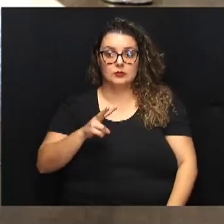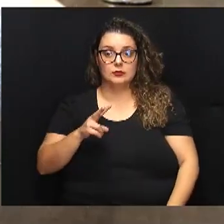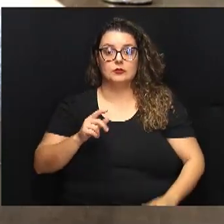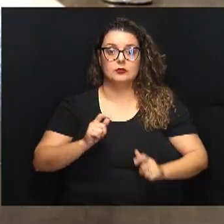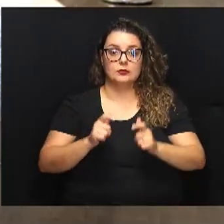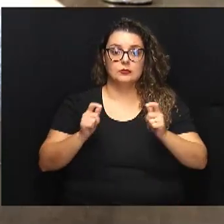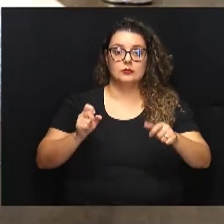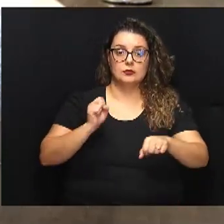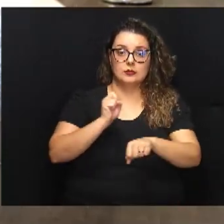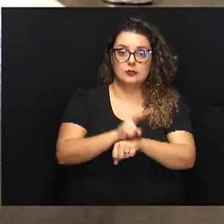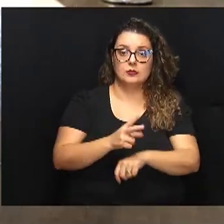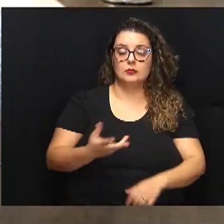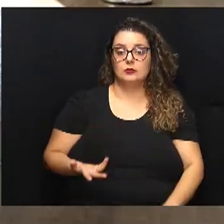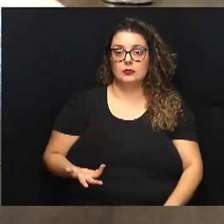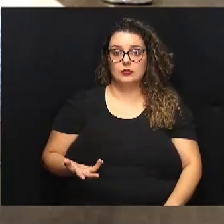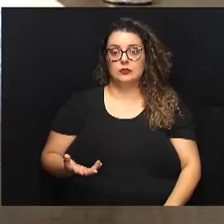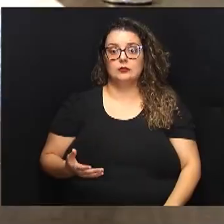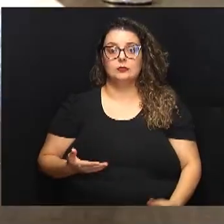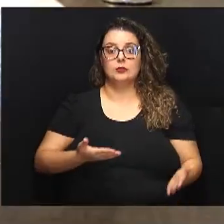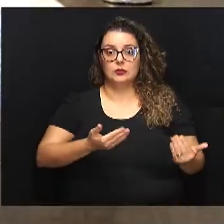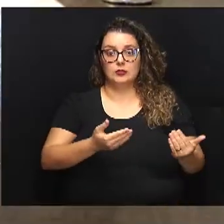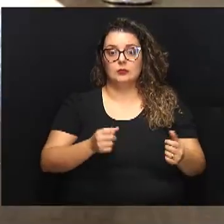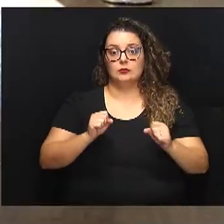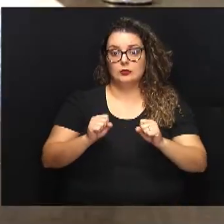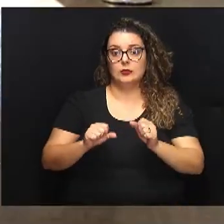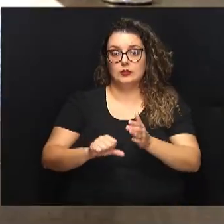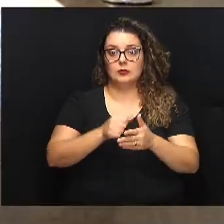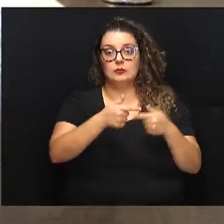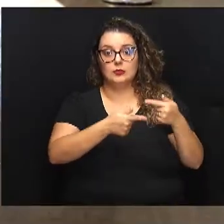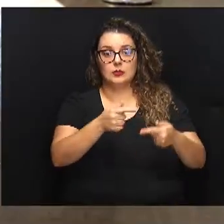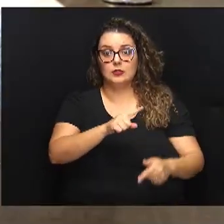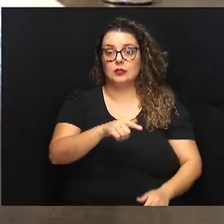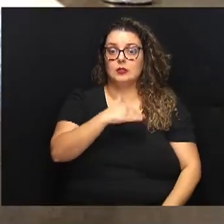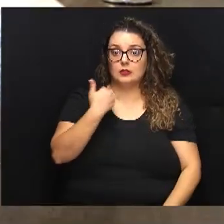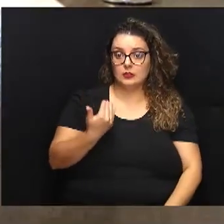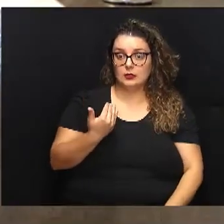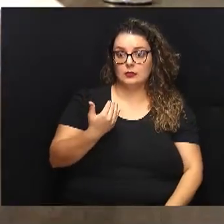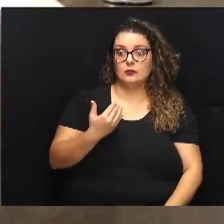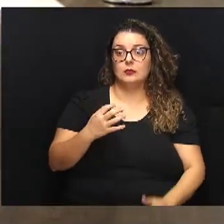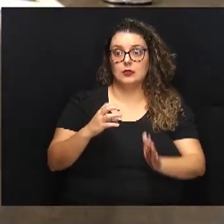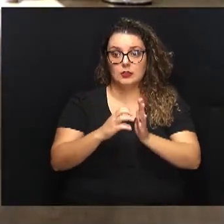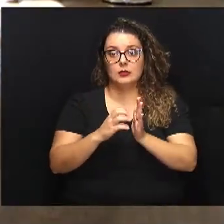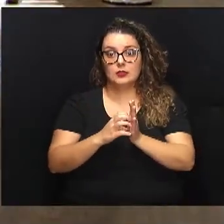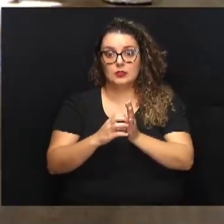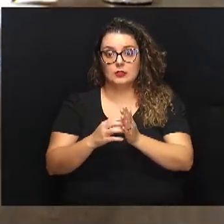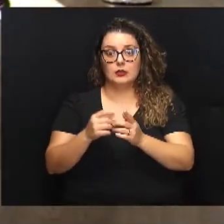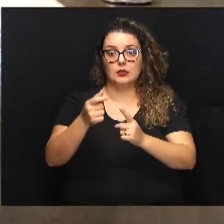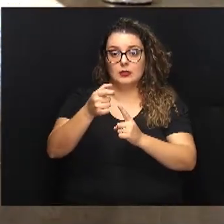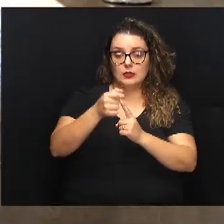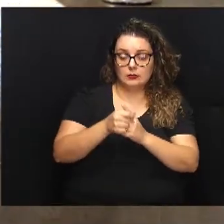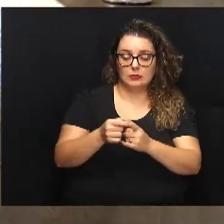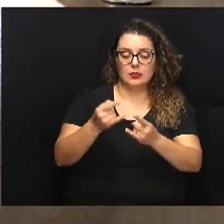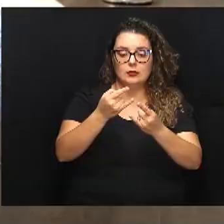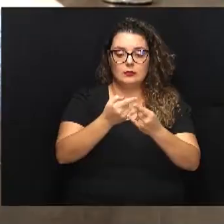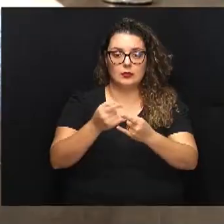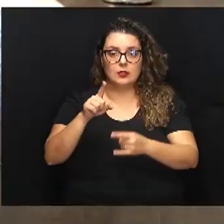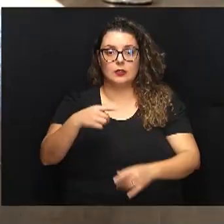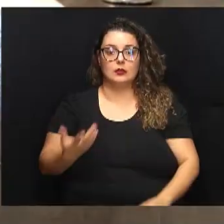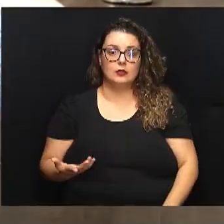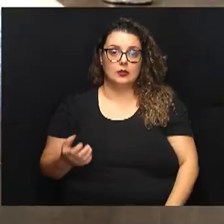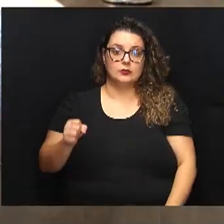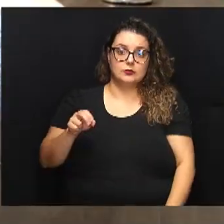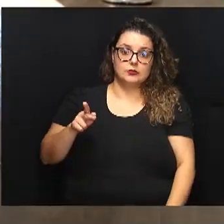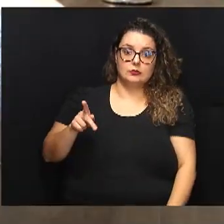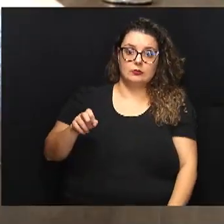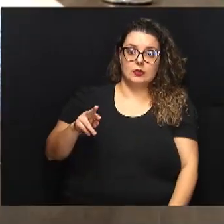infecção, principalmente entre os jovens, porque como a gente pode ser a primeira geração a não morrer de AIDS, a camisinha, né, acabou se tornando um item supérfluo, porque